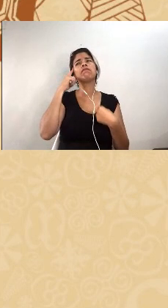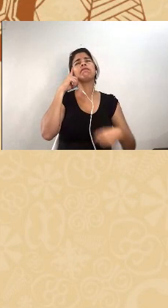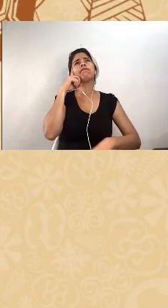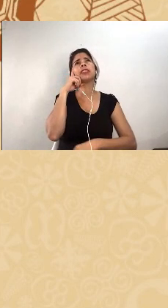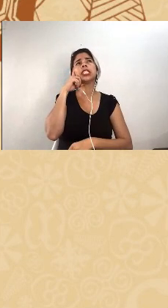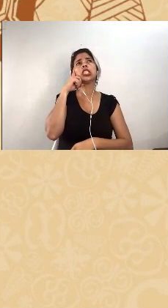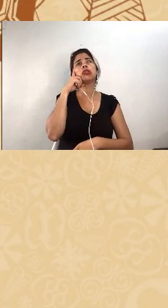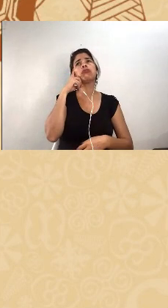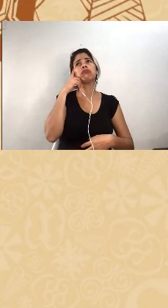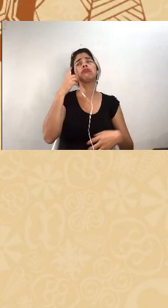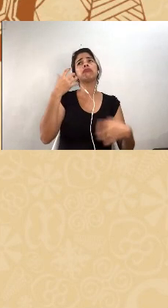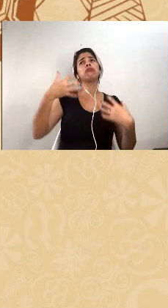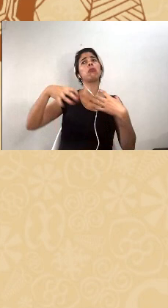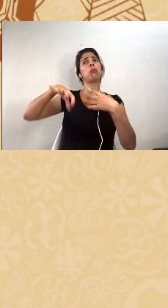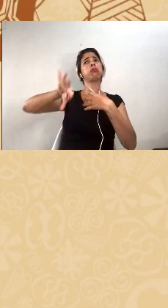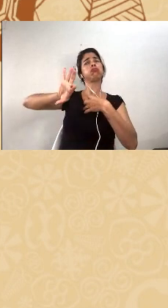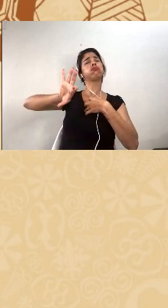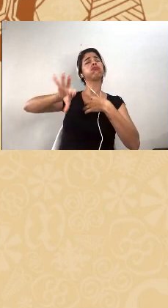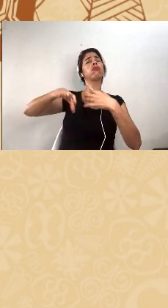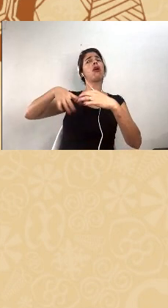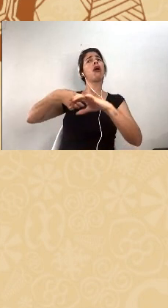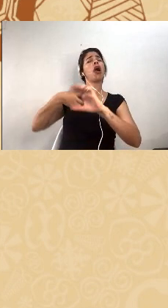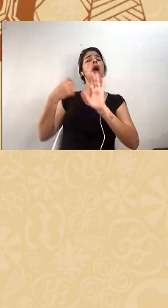dos símbolos capitais